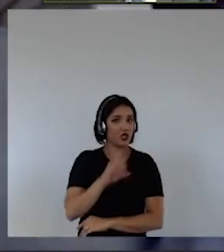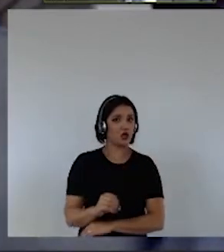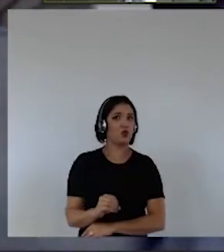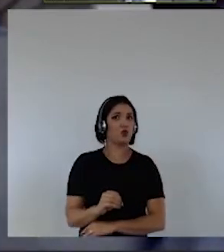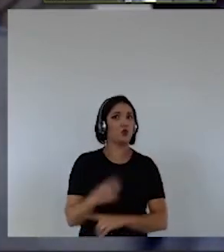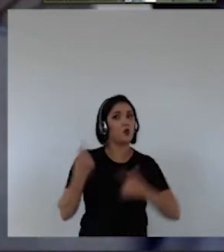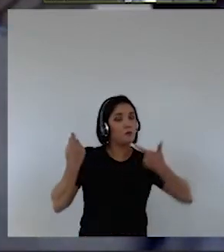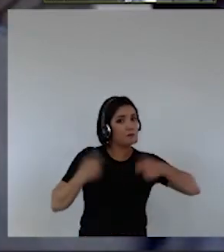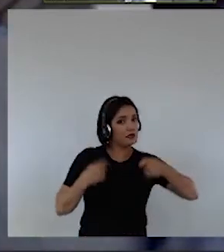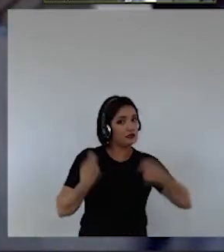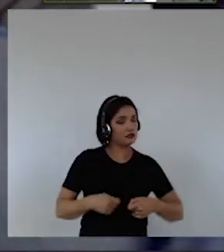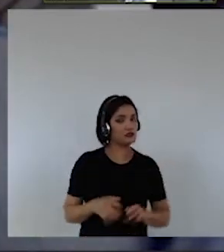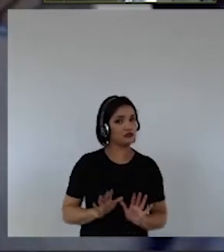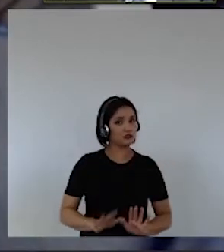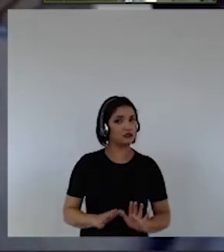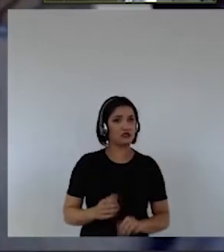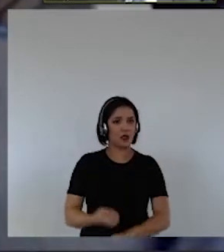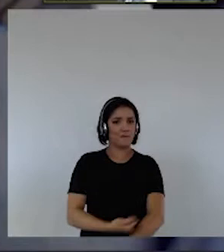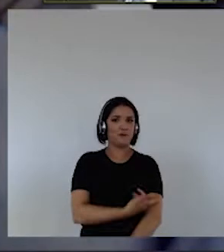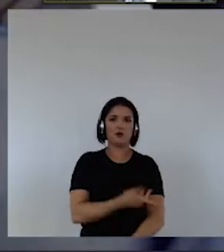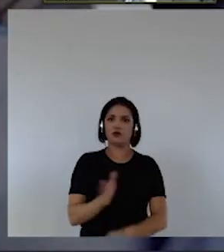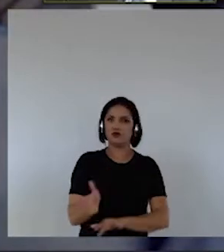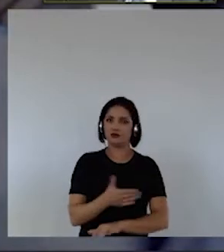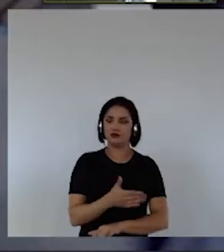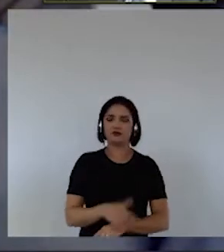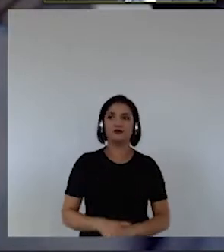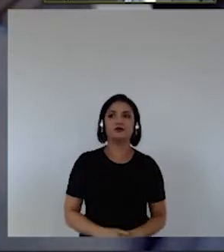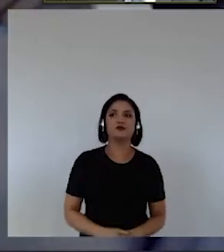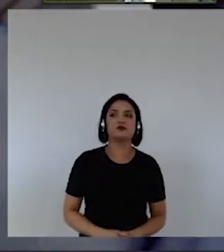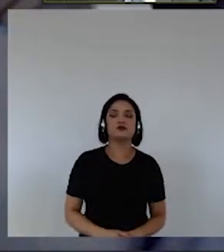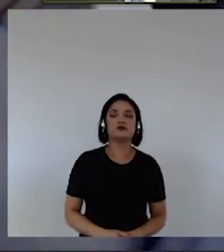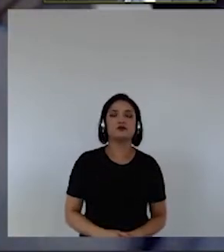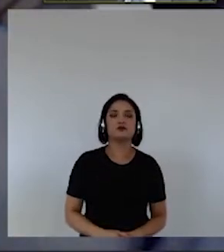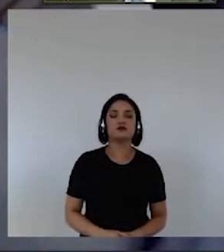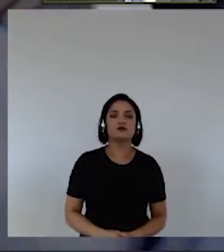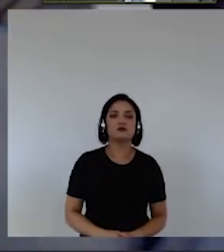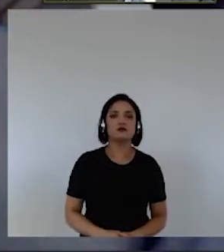mais técnico. A questão